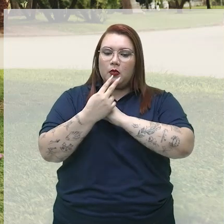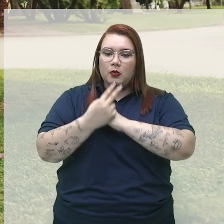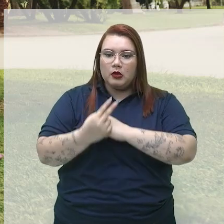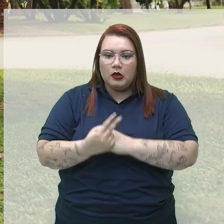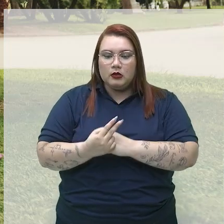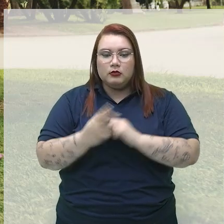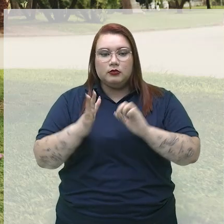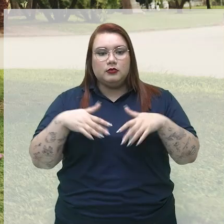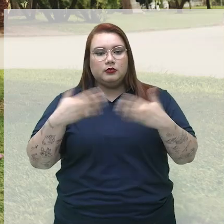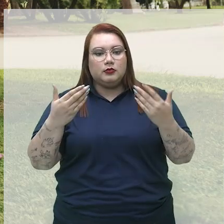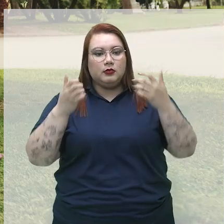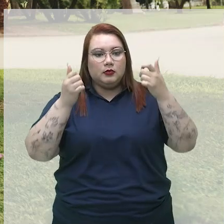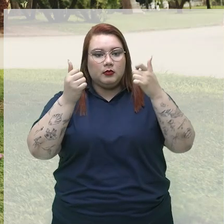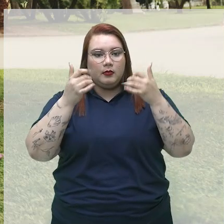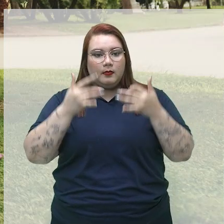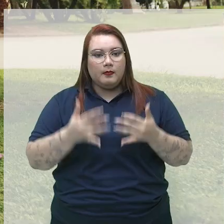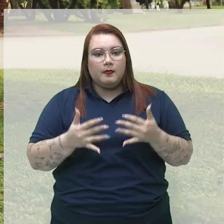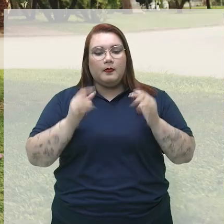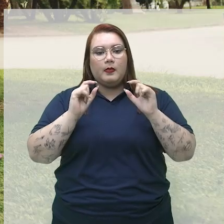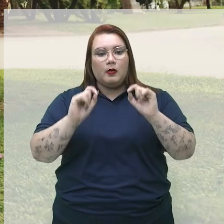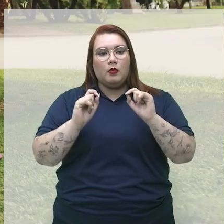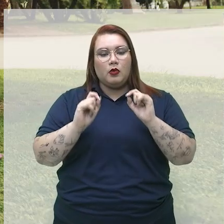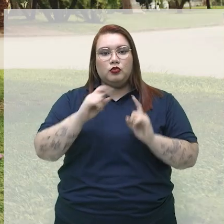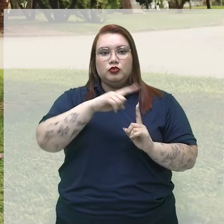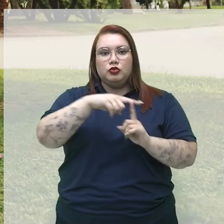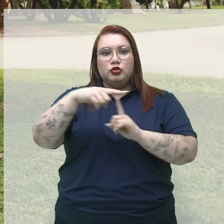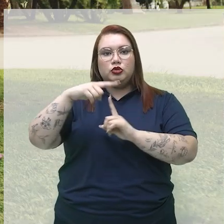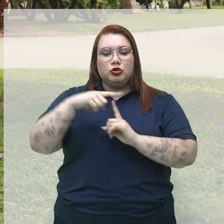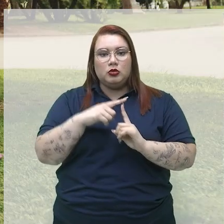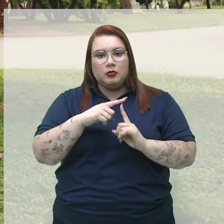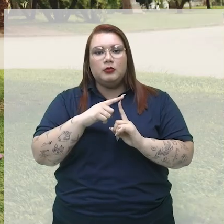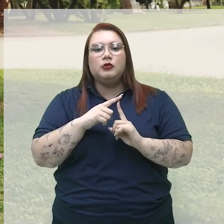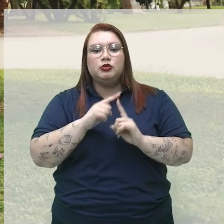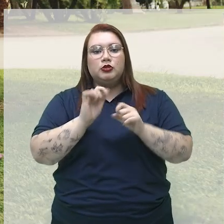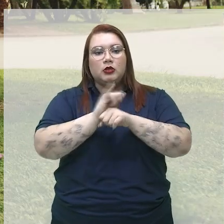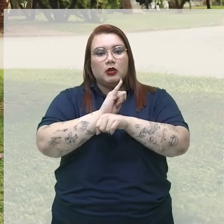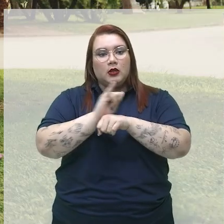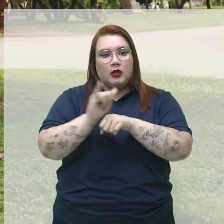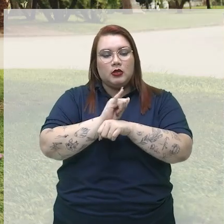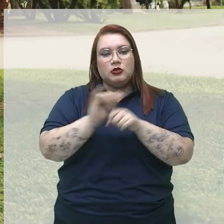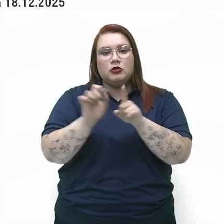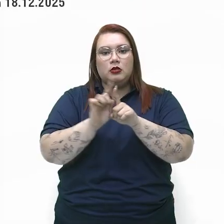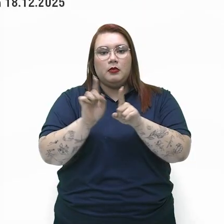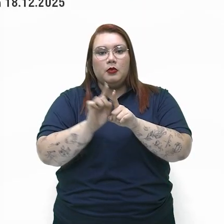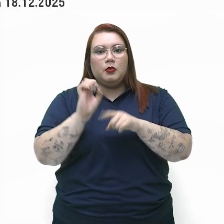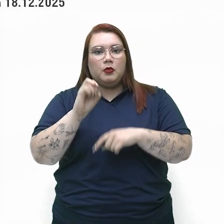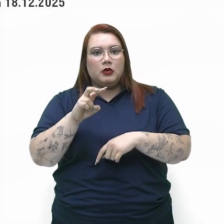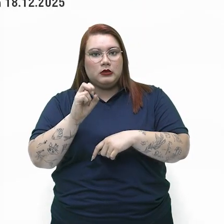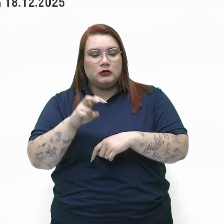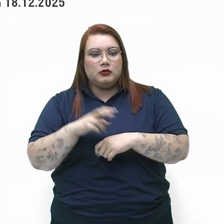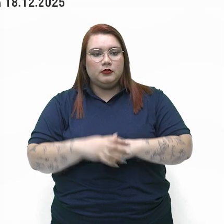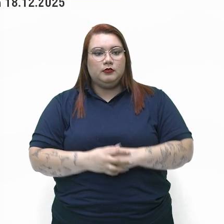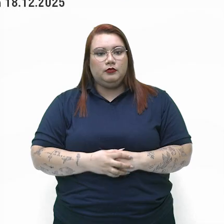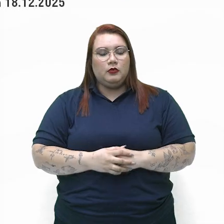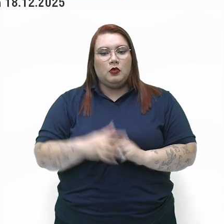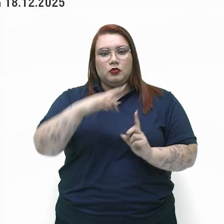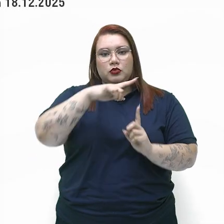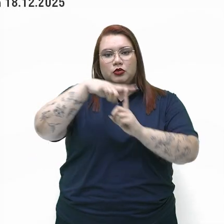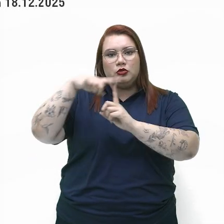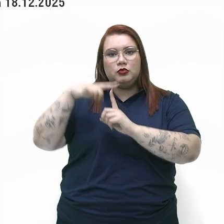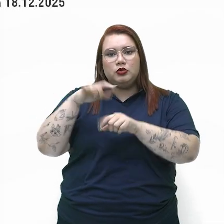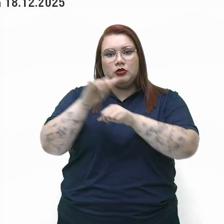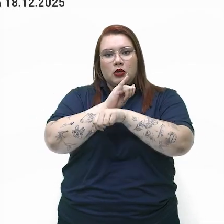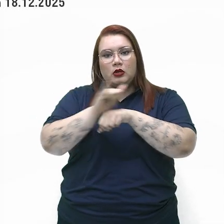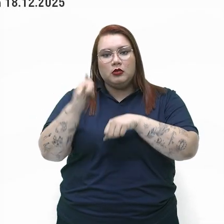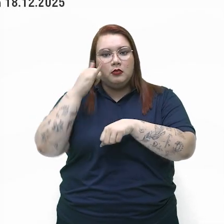do seu corpo. Então, nós vamos falar sobre contraceptivos e algumas ISTs. Então, os tipos